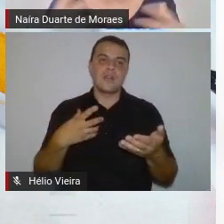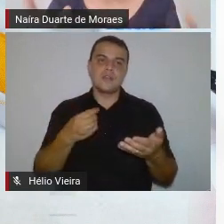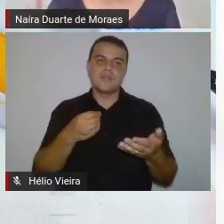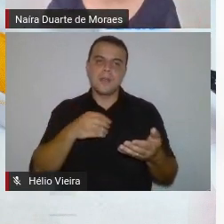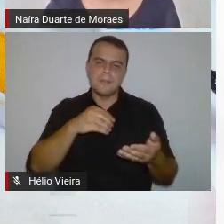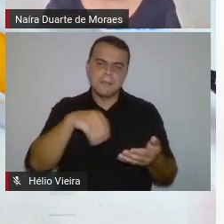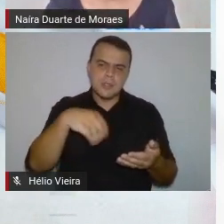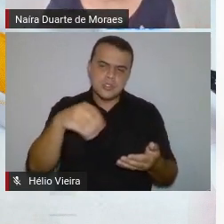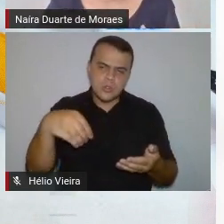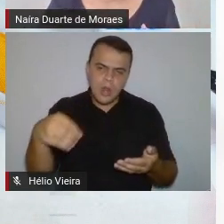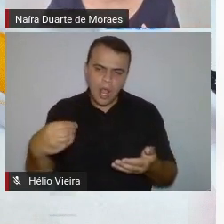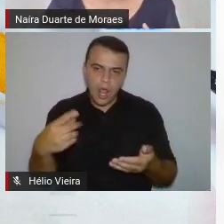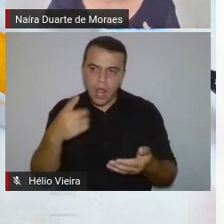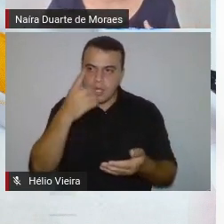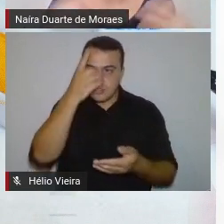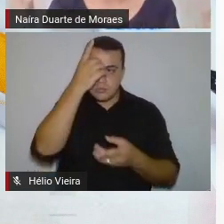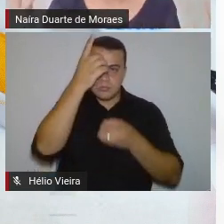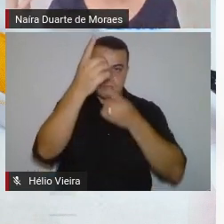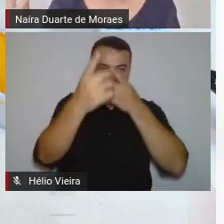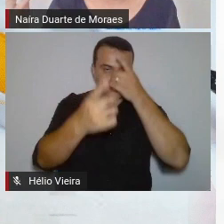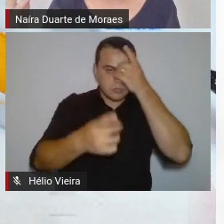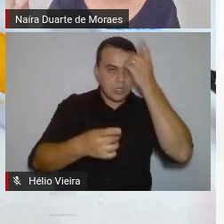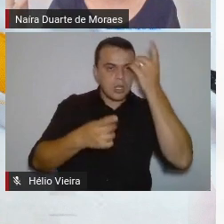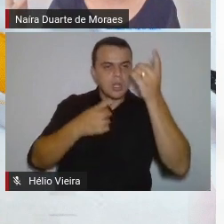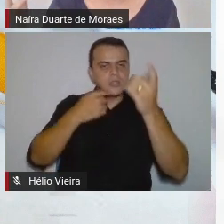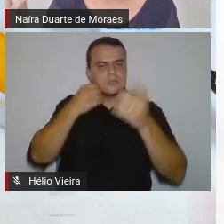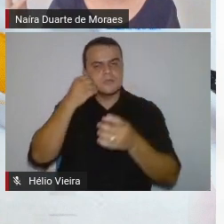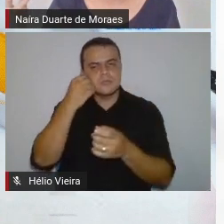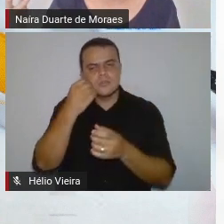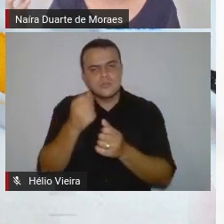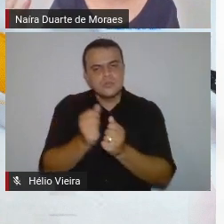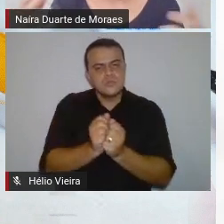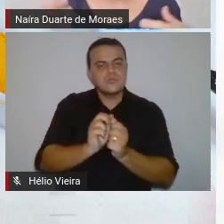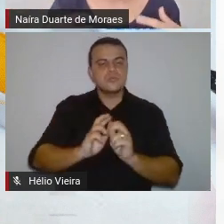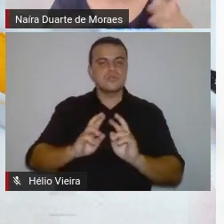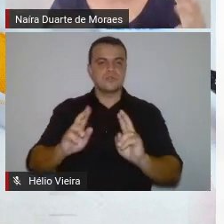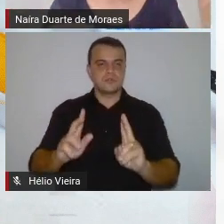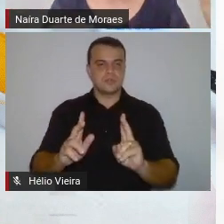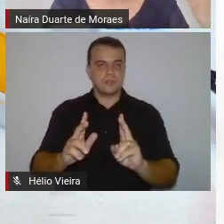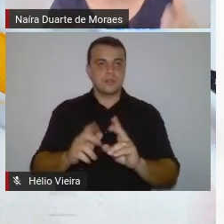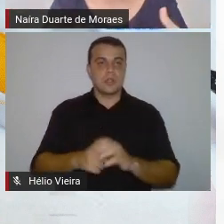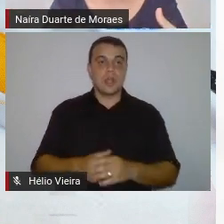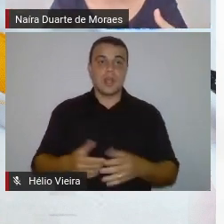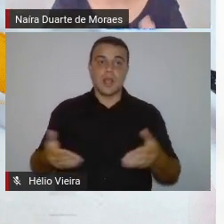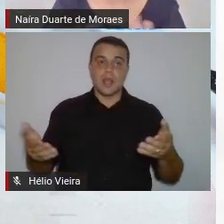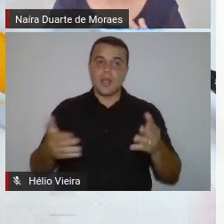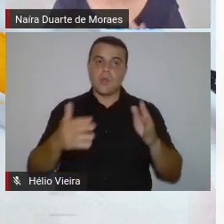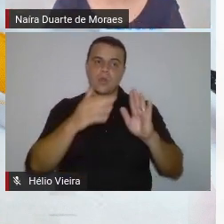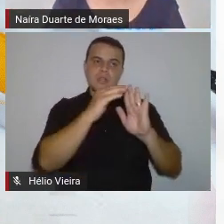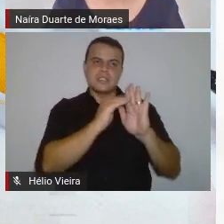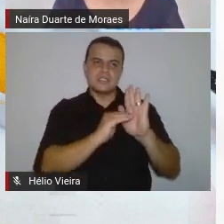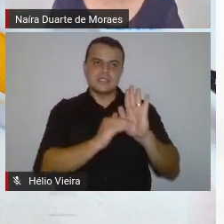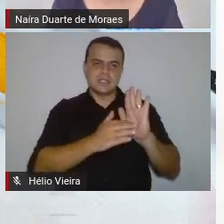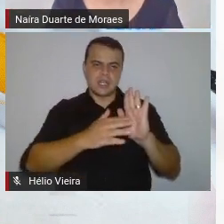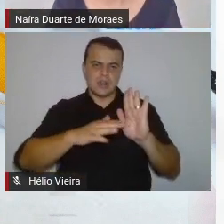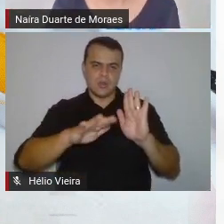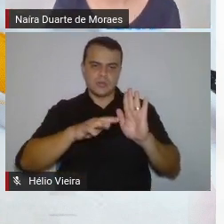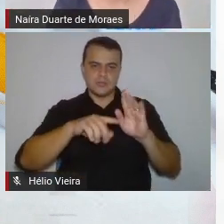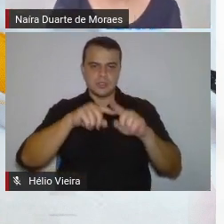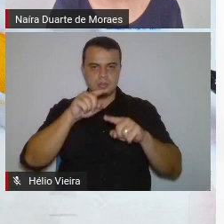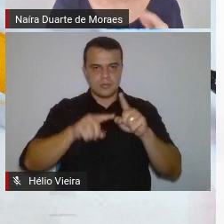misturando e criando e testando de maneiras diferentes, ok? Coloquei aqui uma lista de alguns materiais que a gente pode